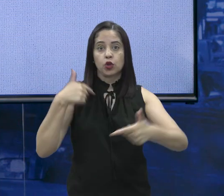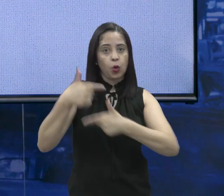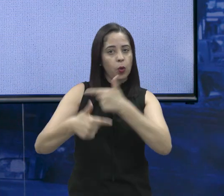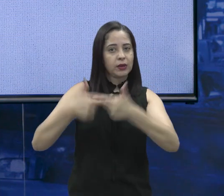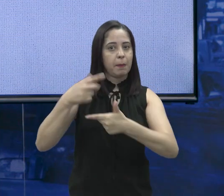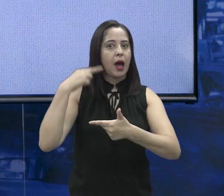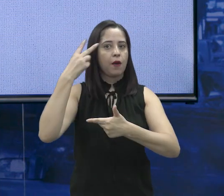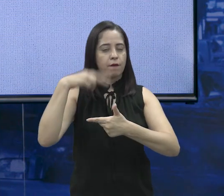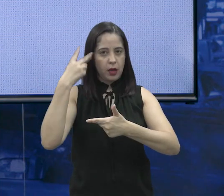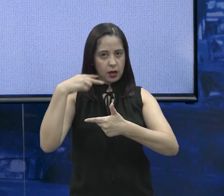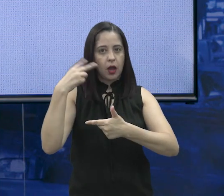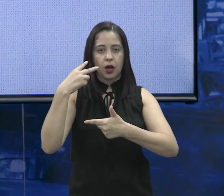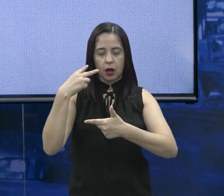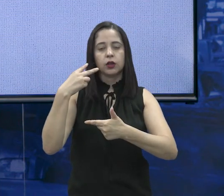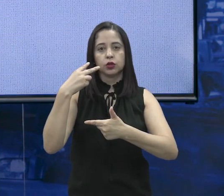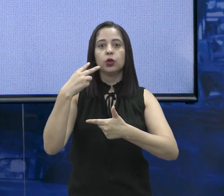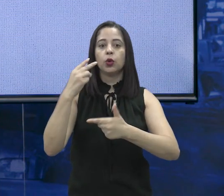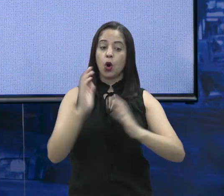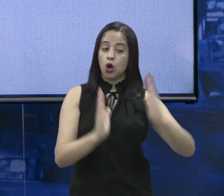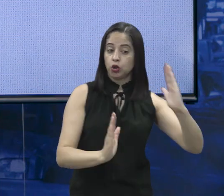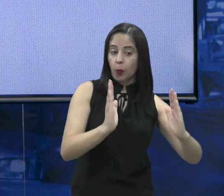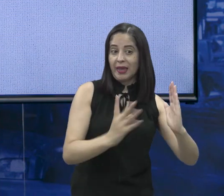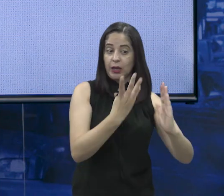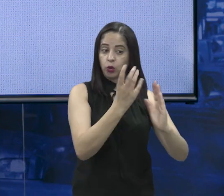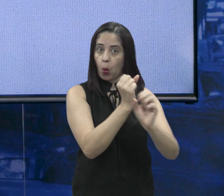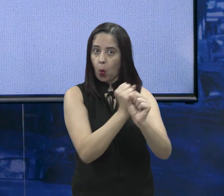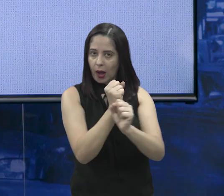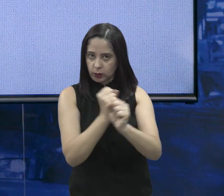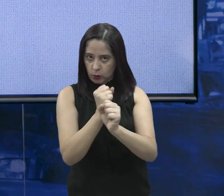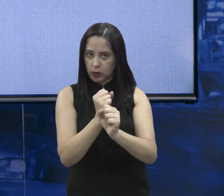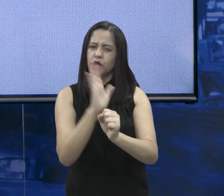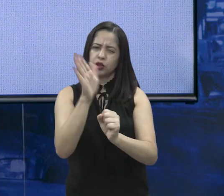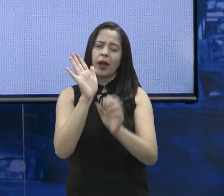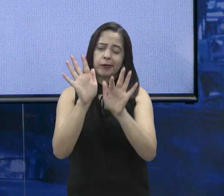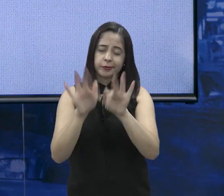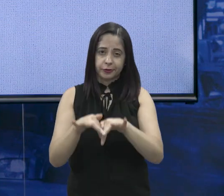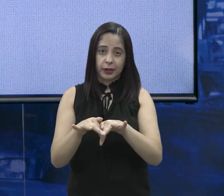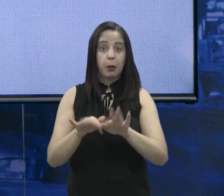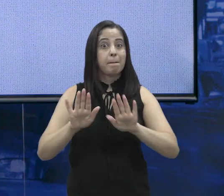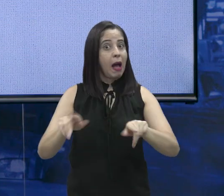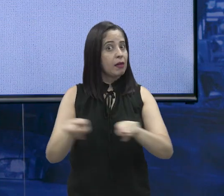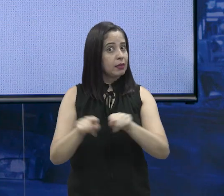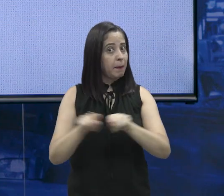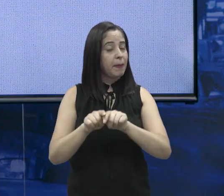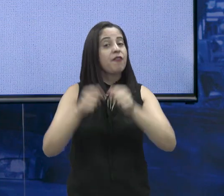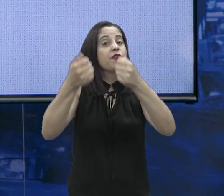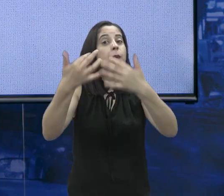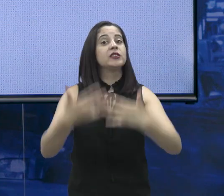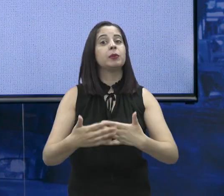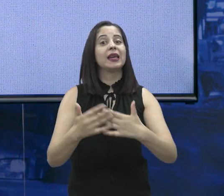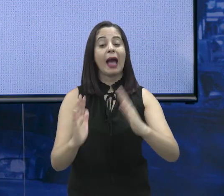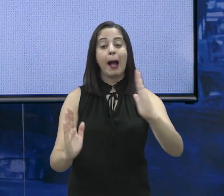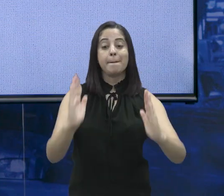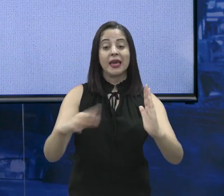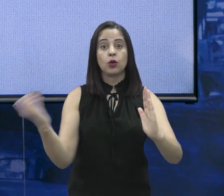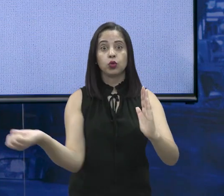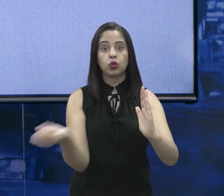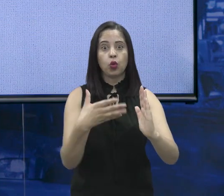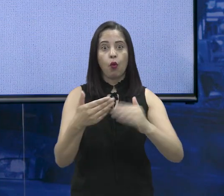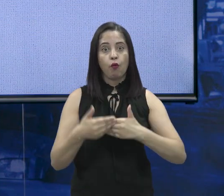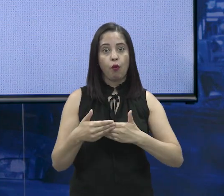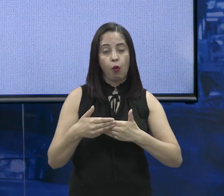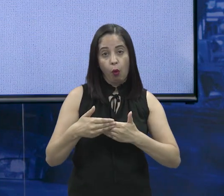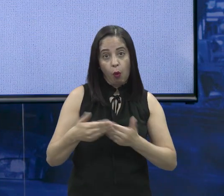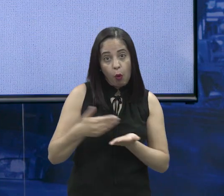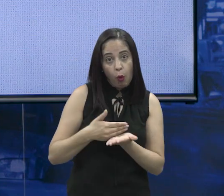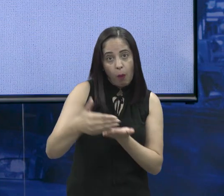feito pelos vereadores na cidade nesta legislatura que chega ao fim. Mas também falaremos sobre o novo mandato que começa